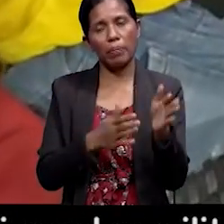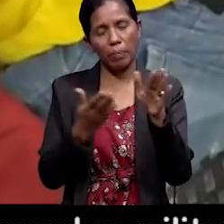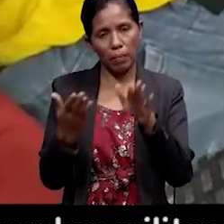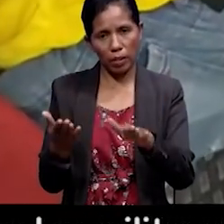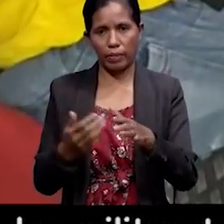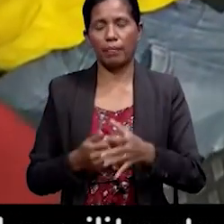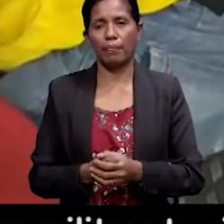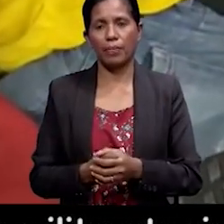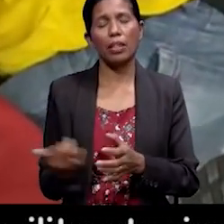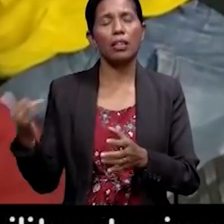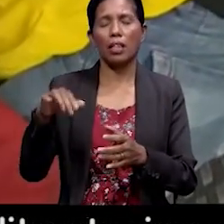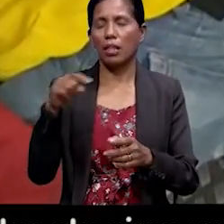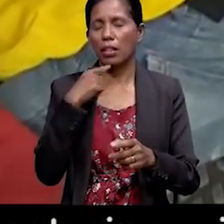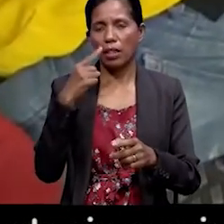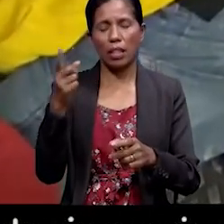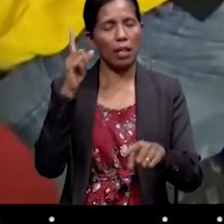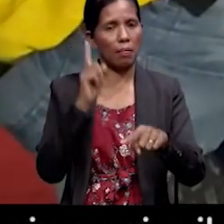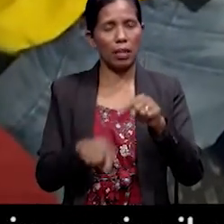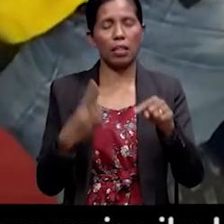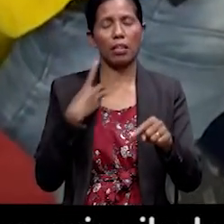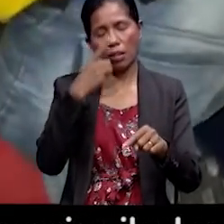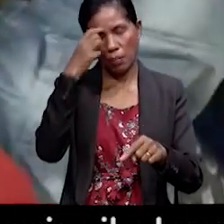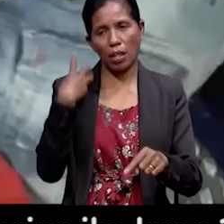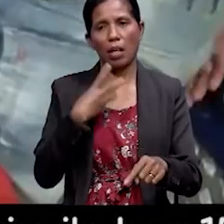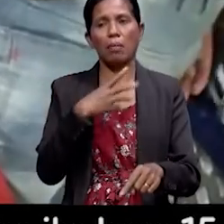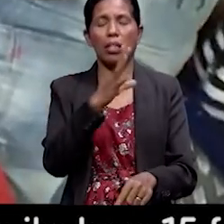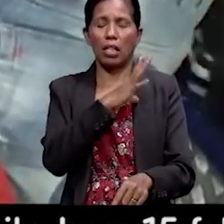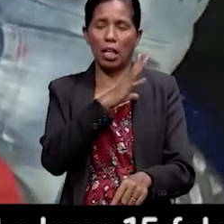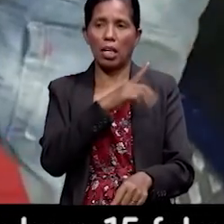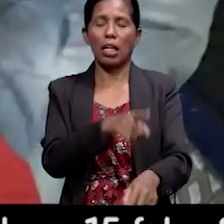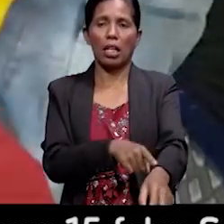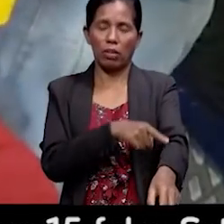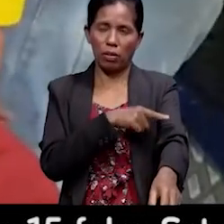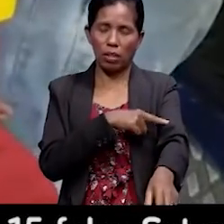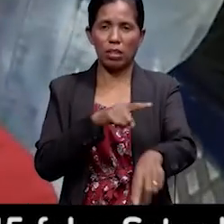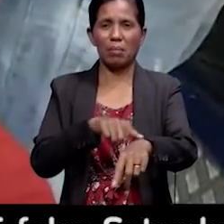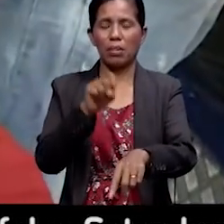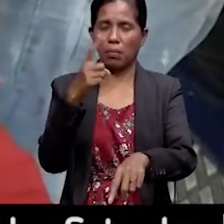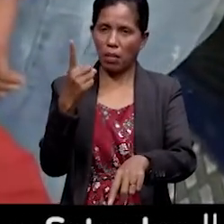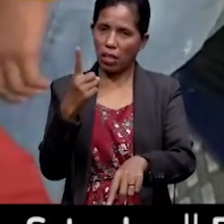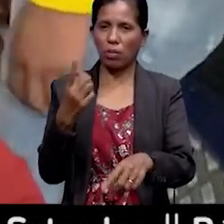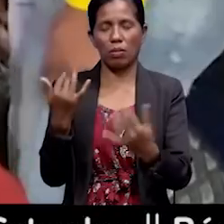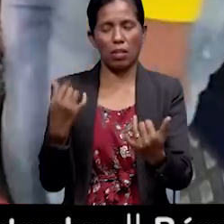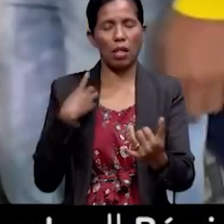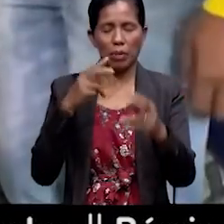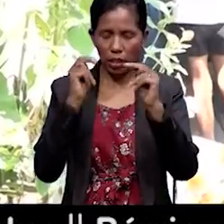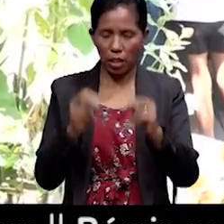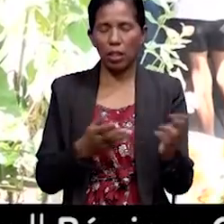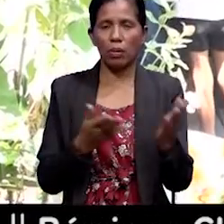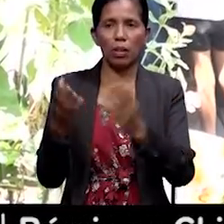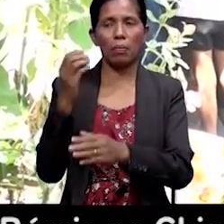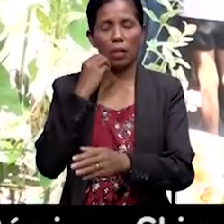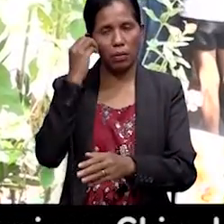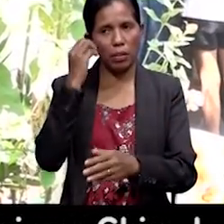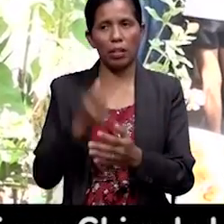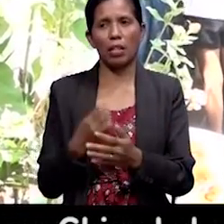sira dan label mas ami dan label tama ami hei kliuron Desde 11 horas to agora, ne ba mi tenki lor ba uma. Ami tristi,